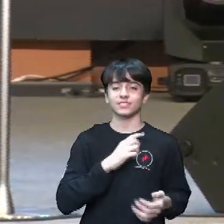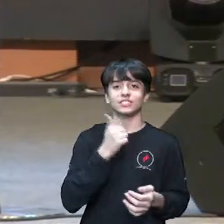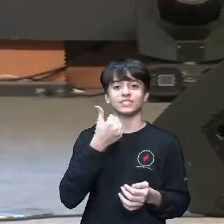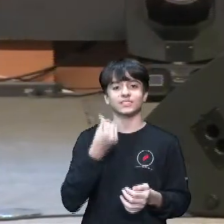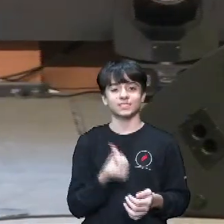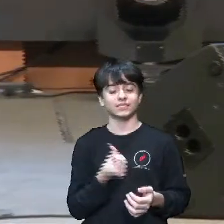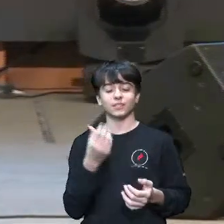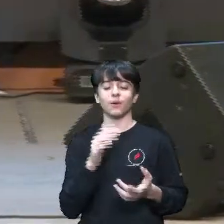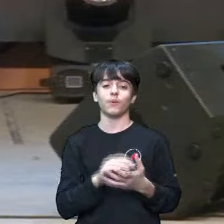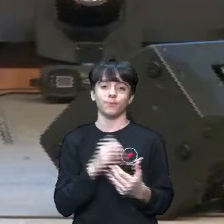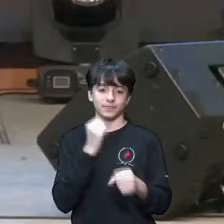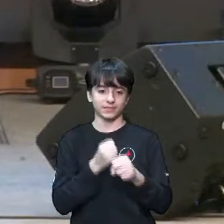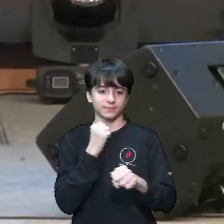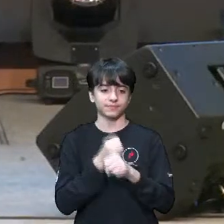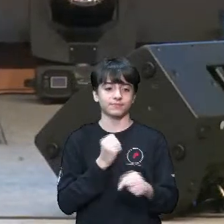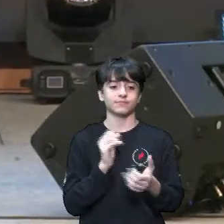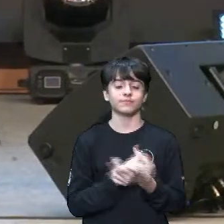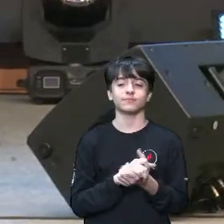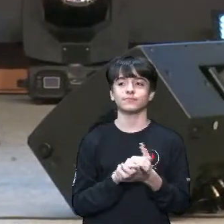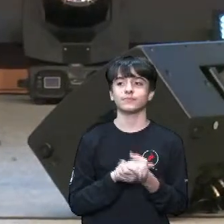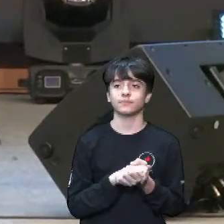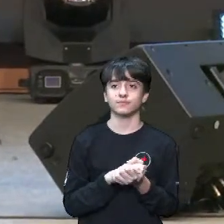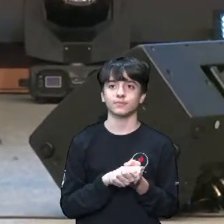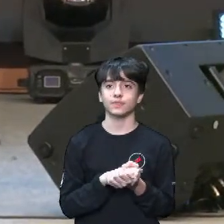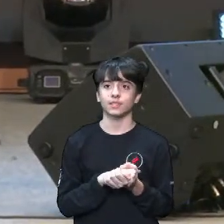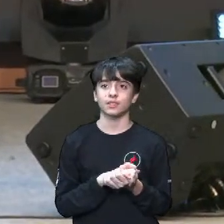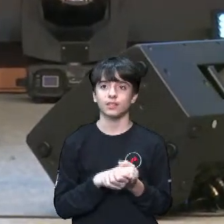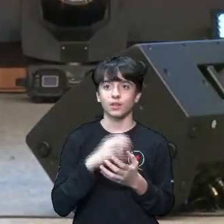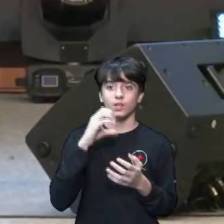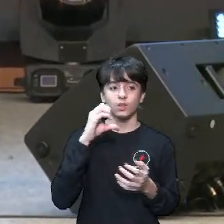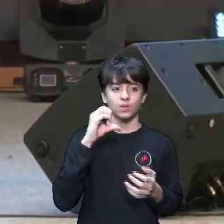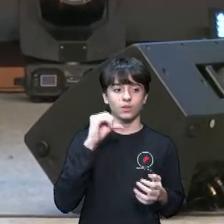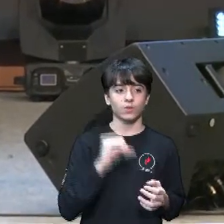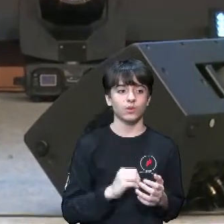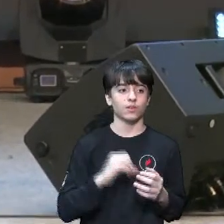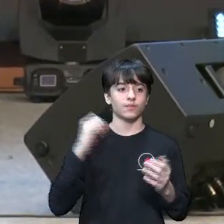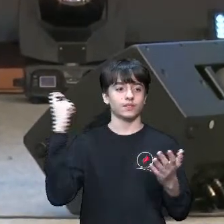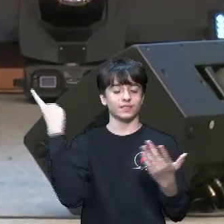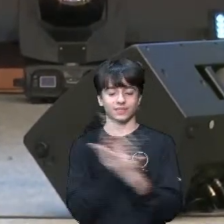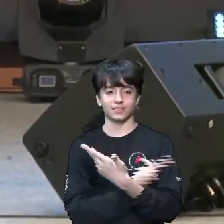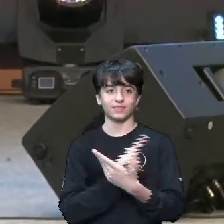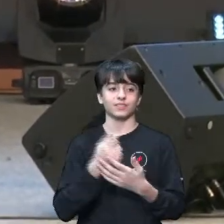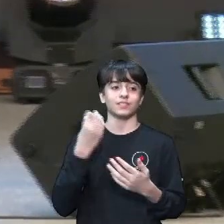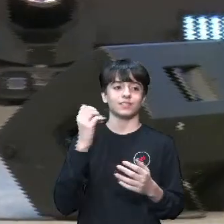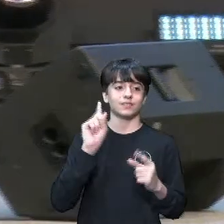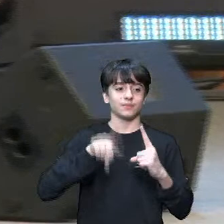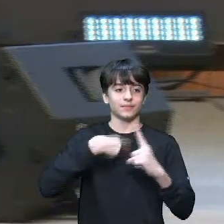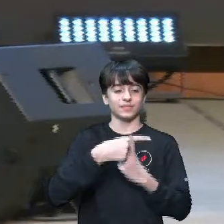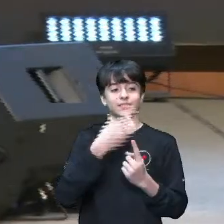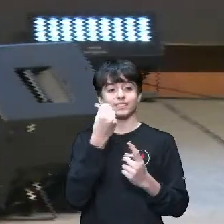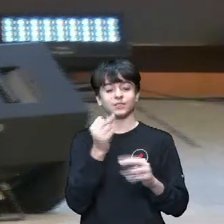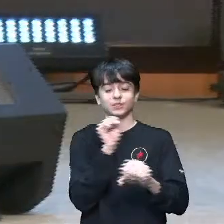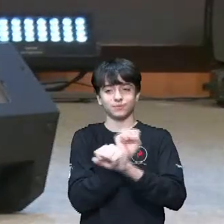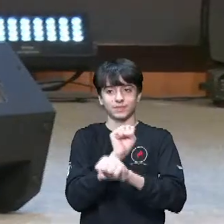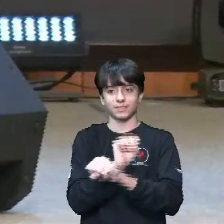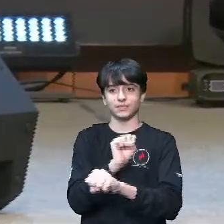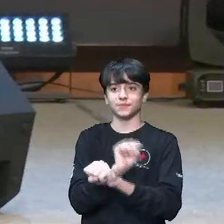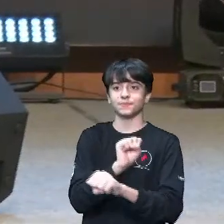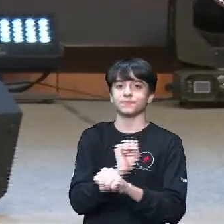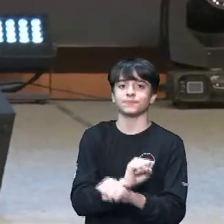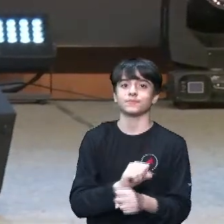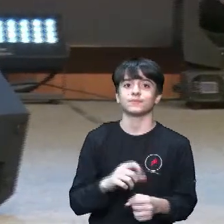Viu? Então, tem 9 em andamento e mais 6 que estão esperando. Então, a sua oferta, o seu